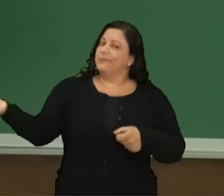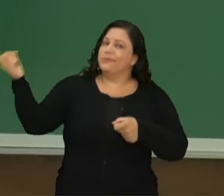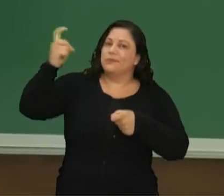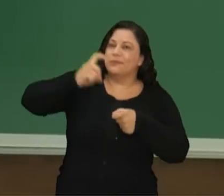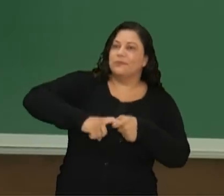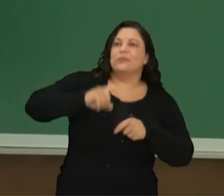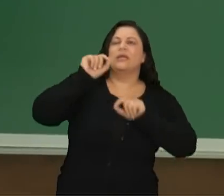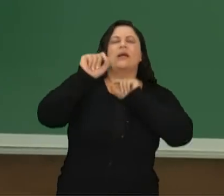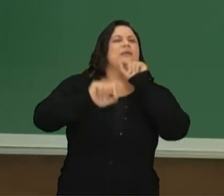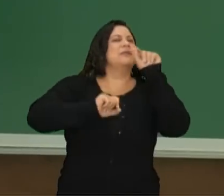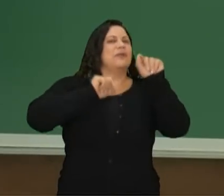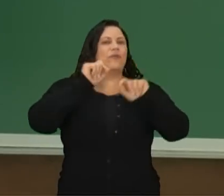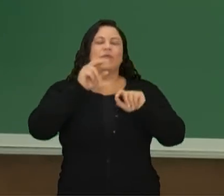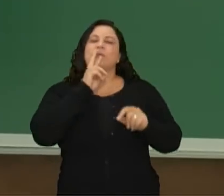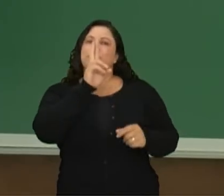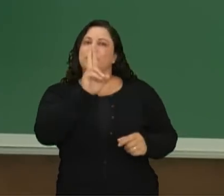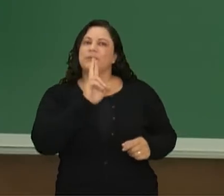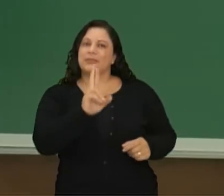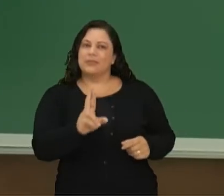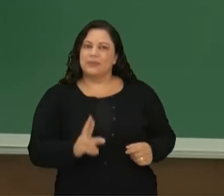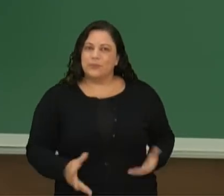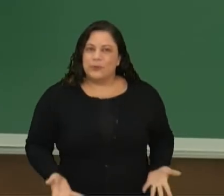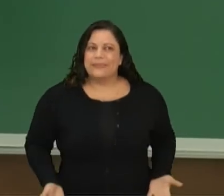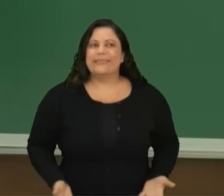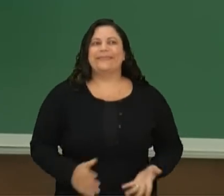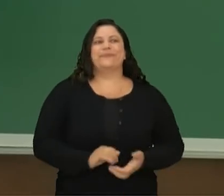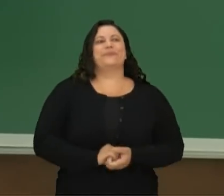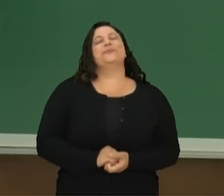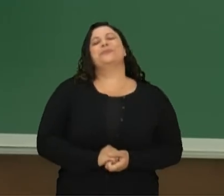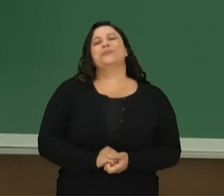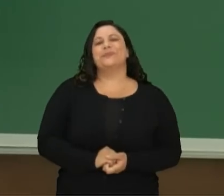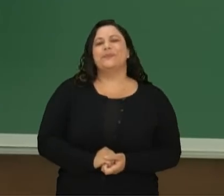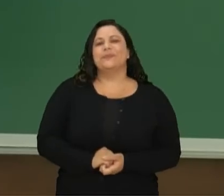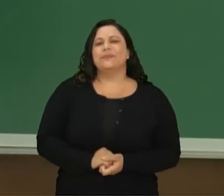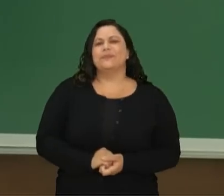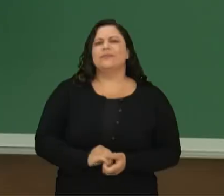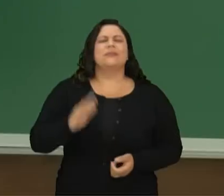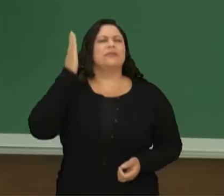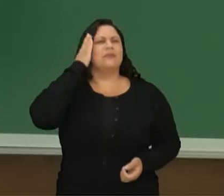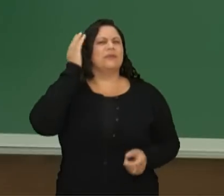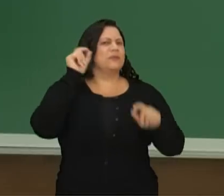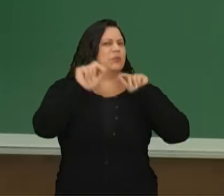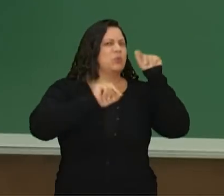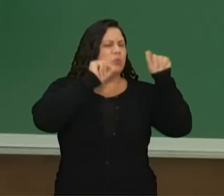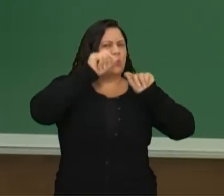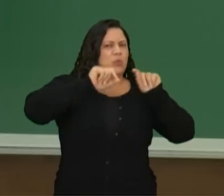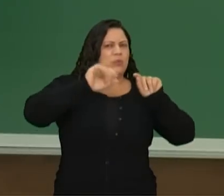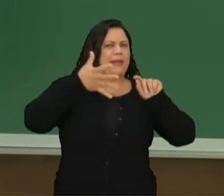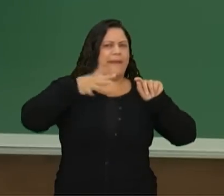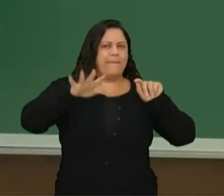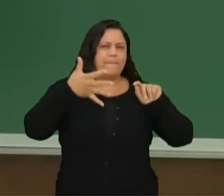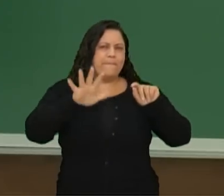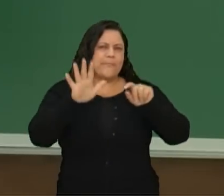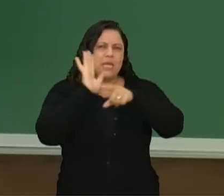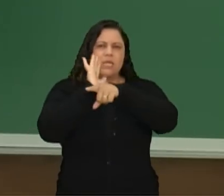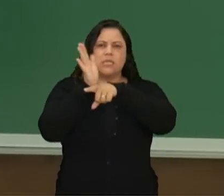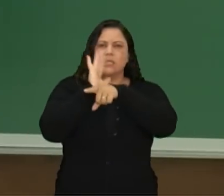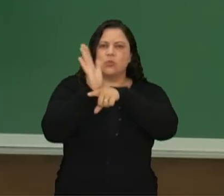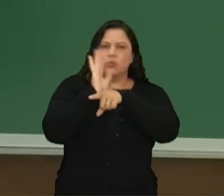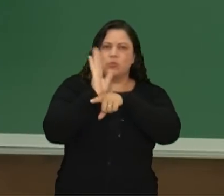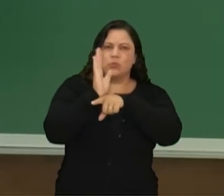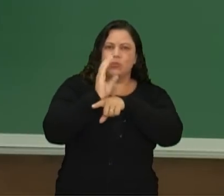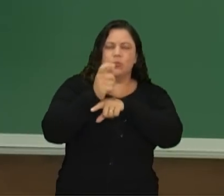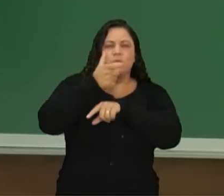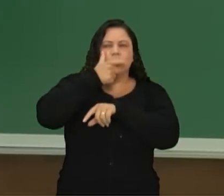Voltamos e aí vamos para a nossa resolução? Então, eu quero saber qual que é a média do número de filmes